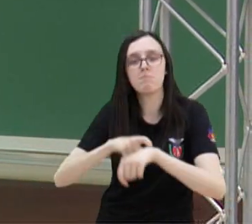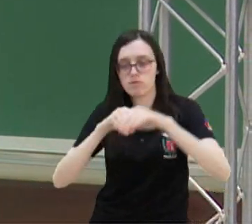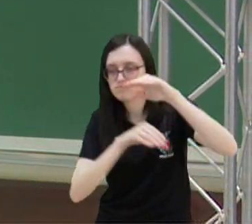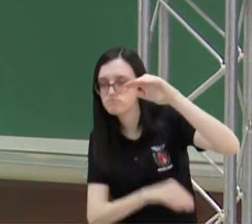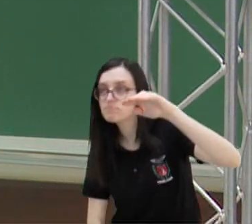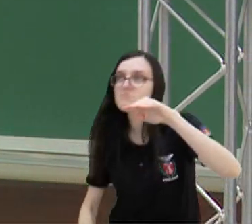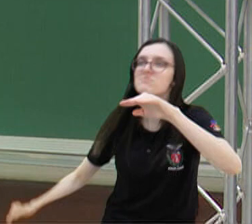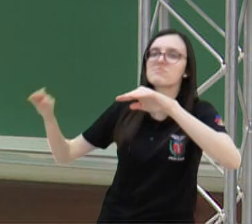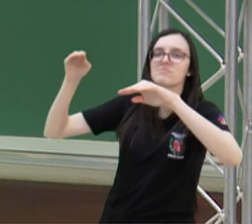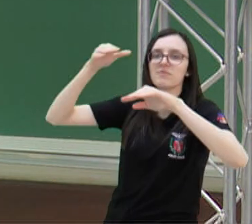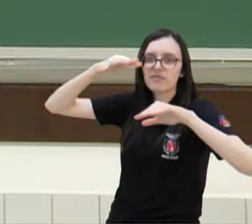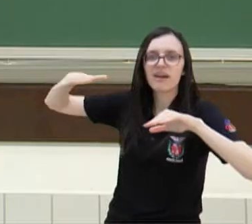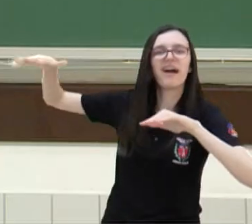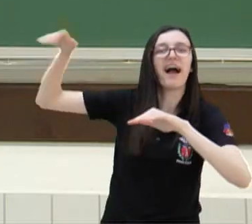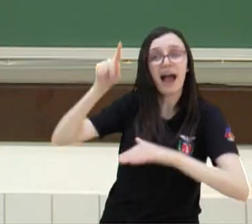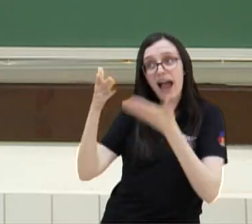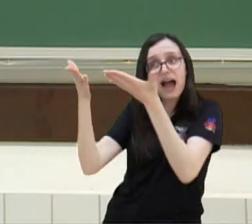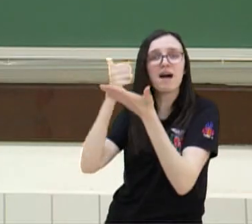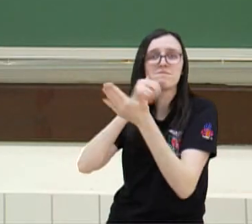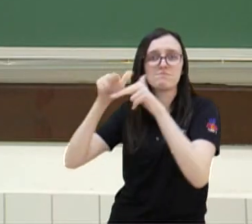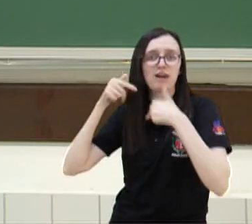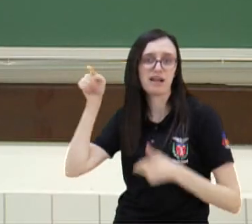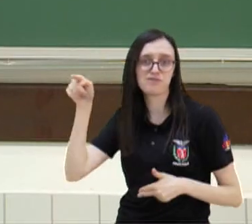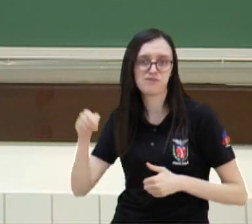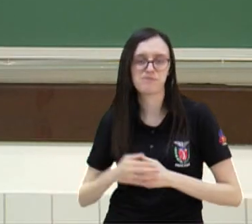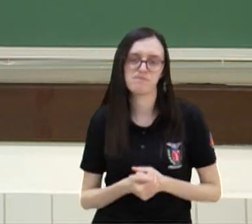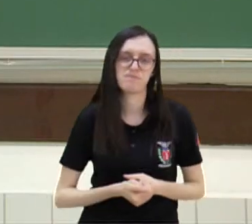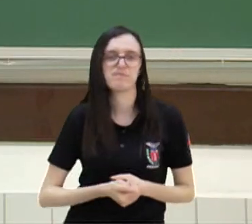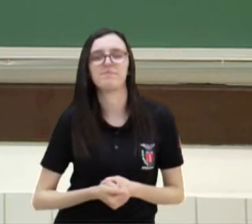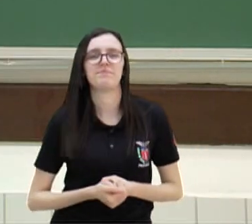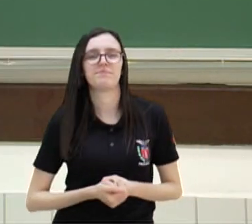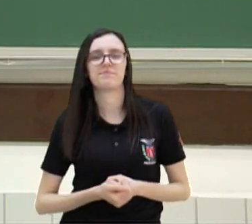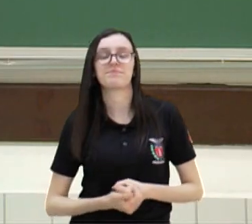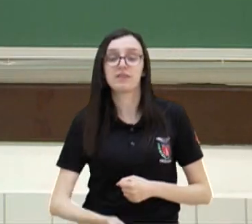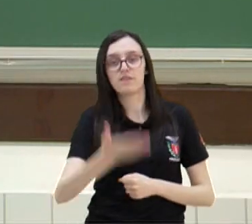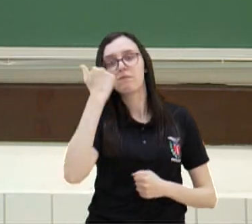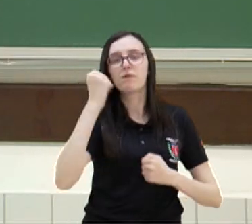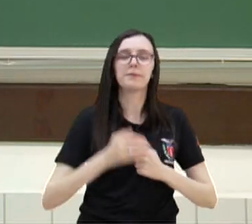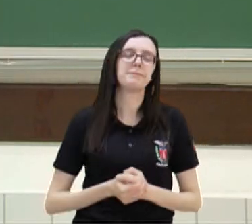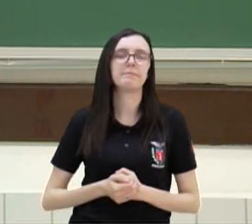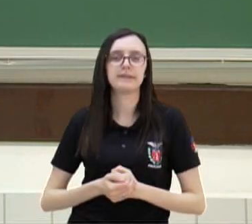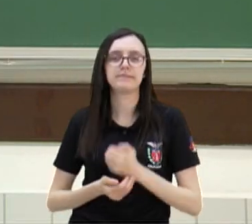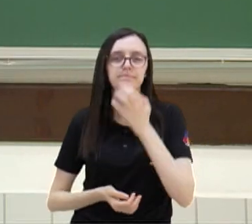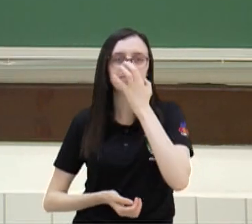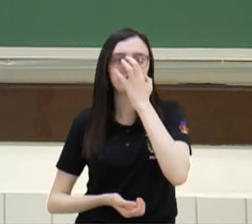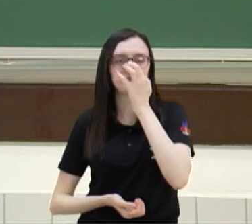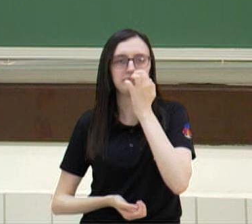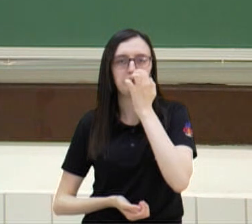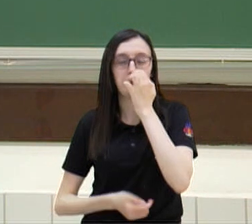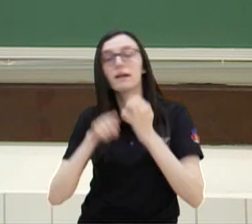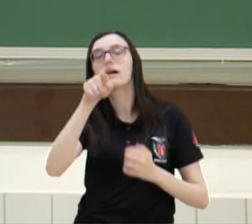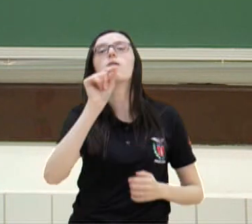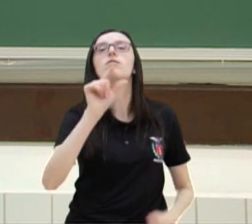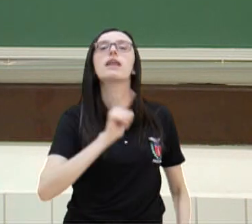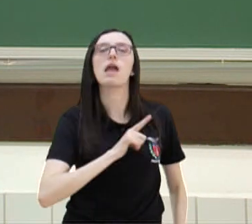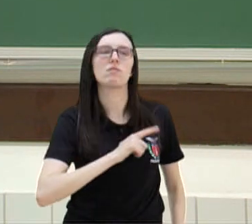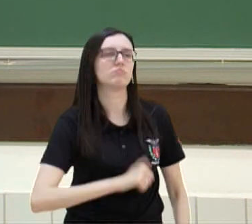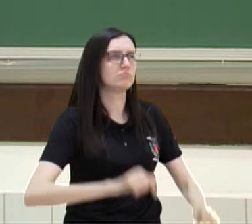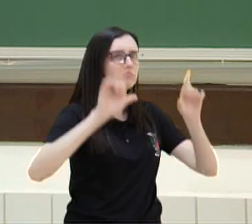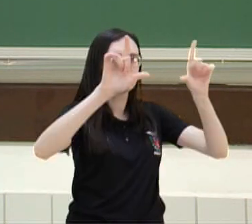Perséfone vinha à superfície terrena. Ok? Vamos lá. Aqui nós